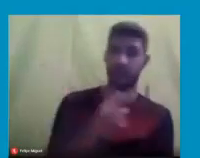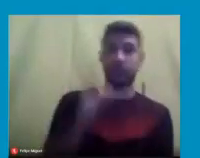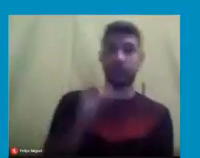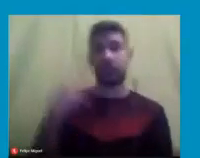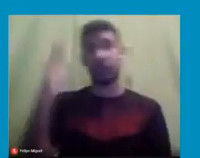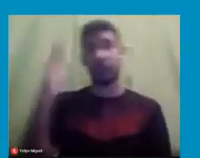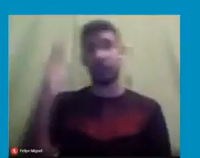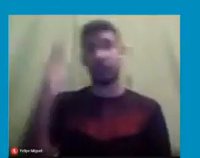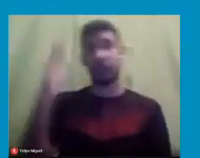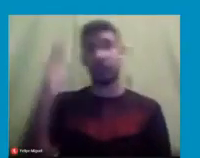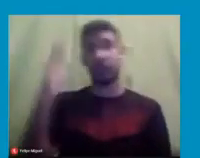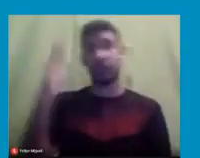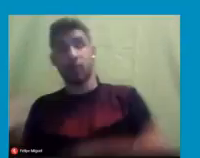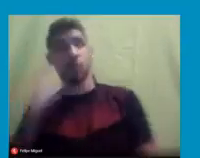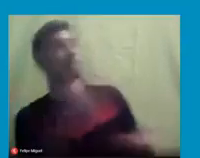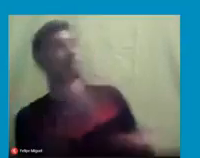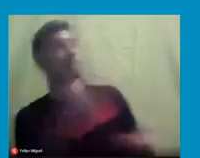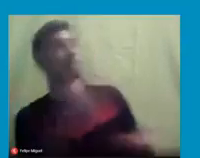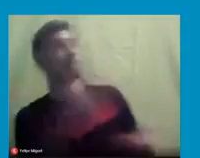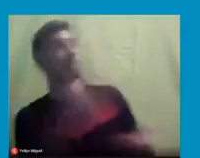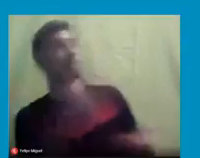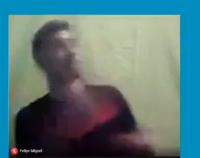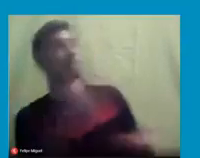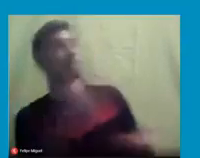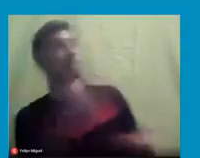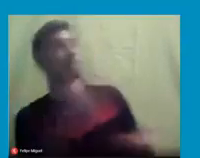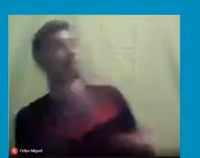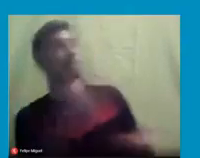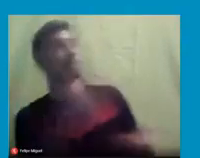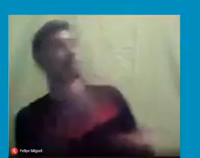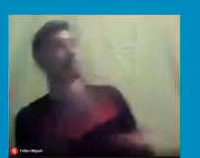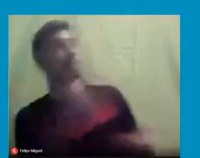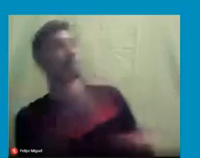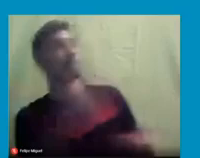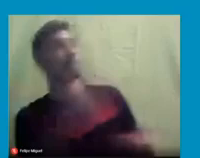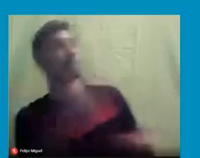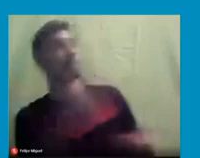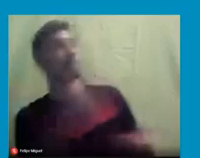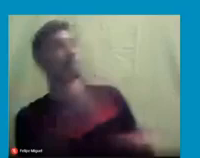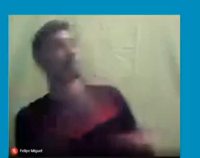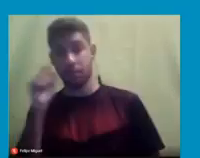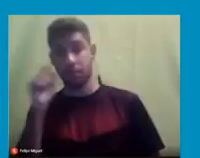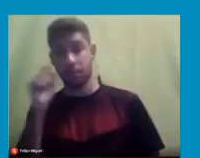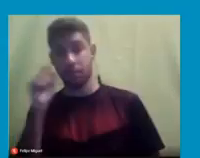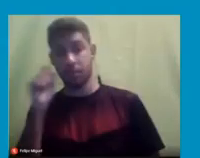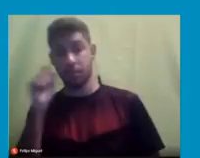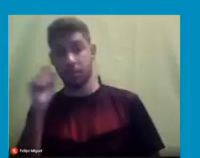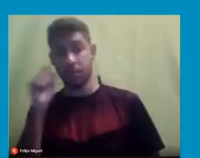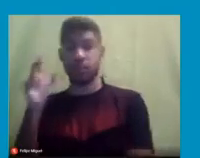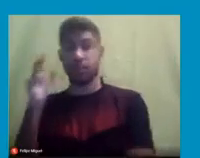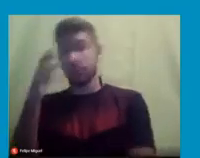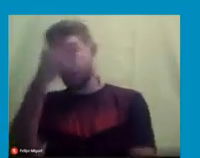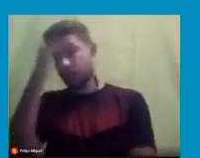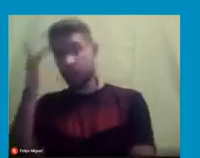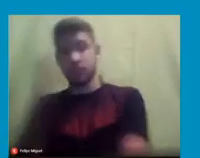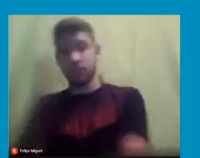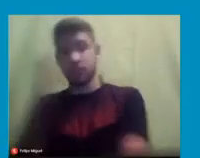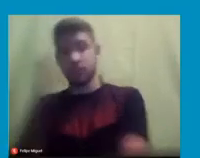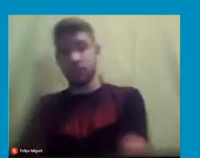média mata o negro, ele não vai preso, ele tem pena muito reduzida. Agora, se o negro comete um crime, ele vai preso.